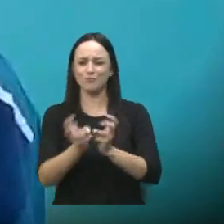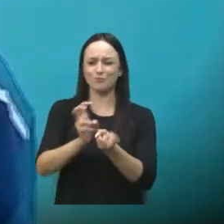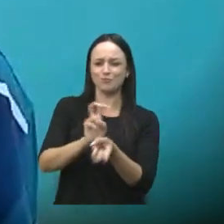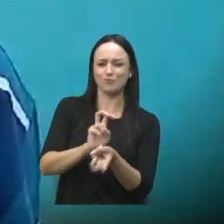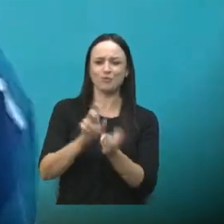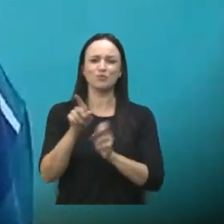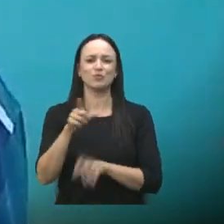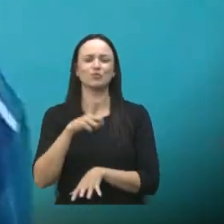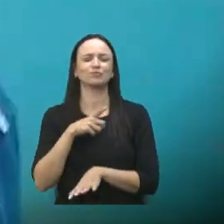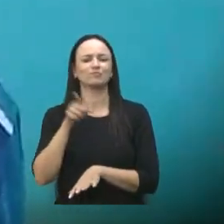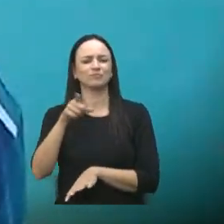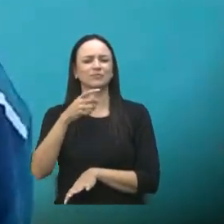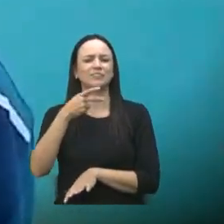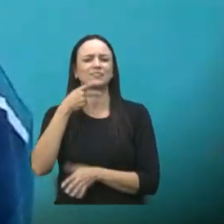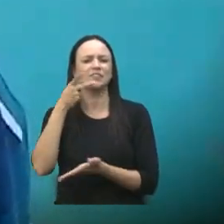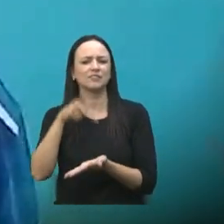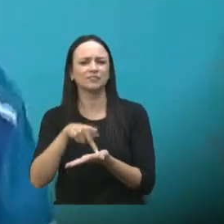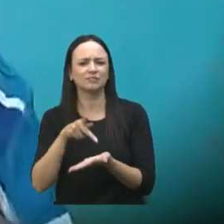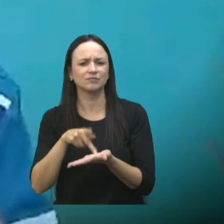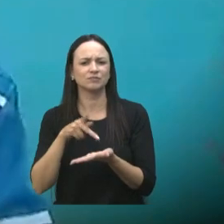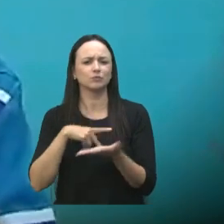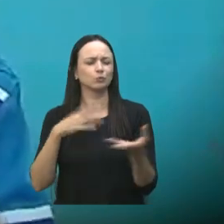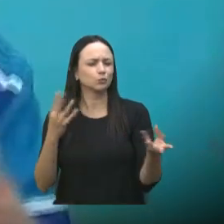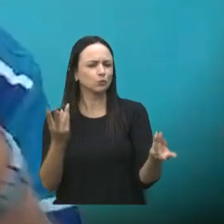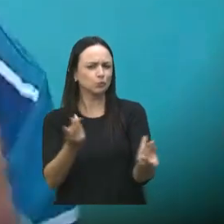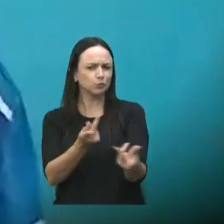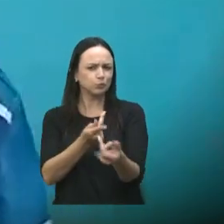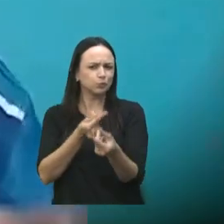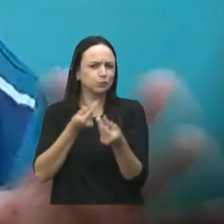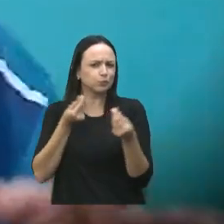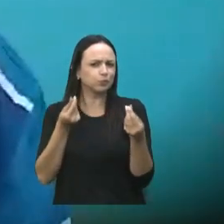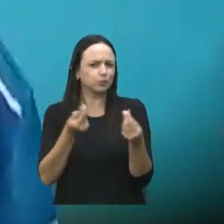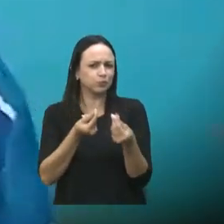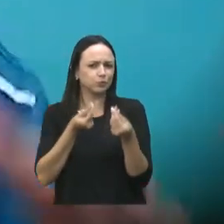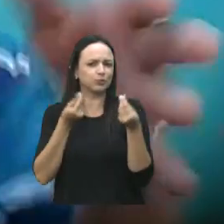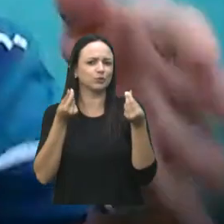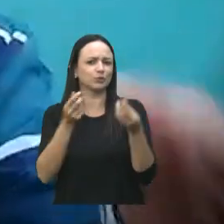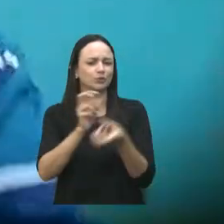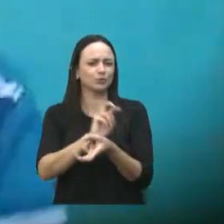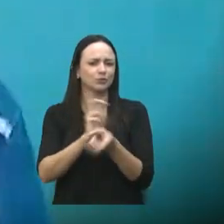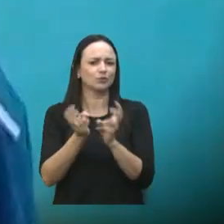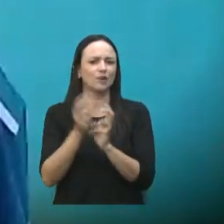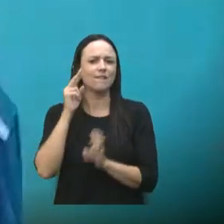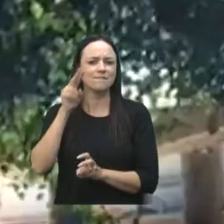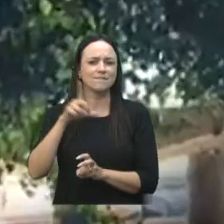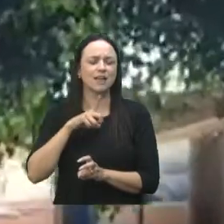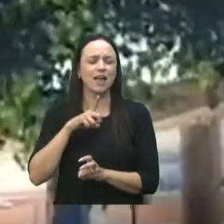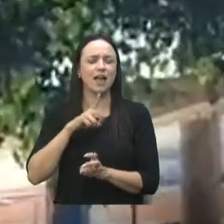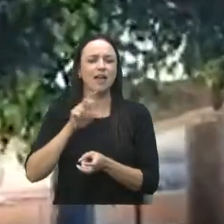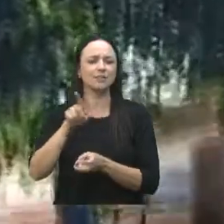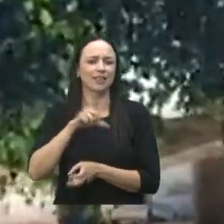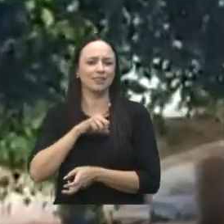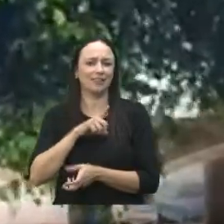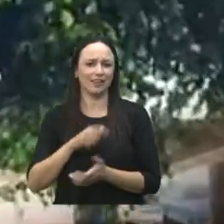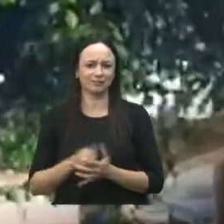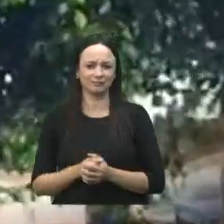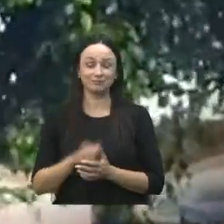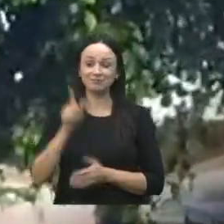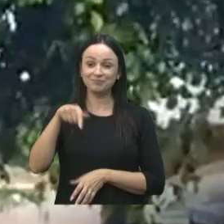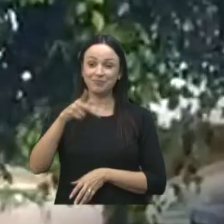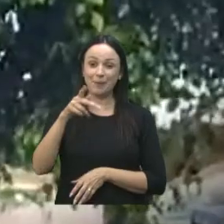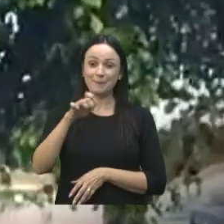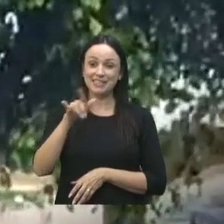sua sinceridade, da sua malícia no jogo. Tudo isso que eu queria ver na capoeira você tem. E aí,